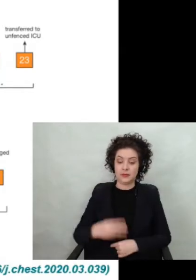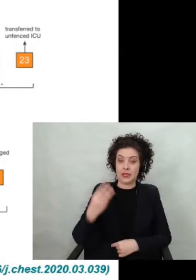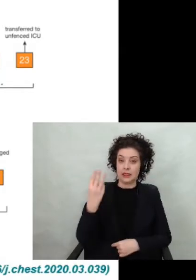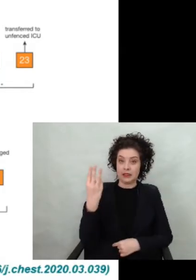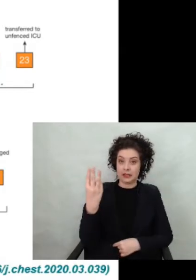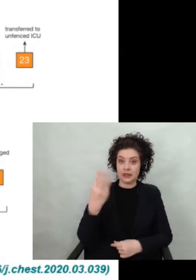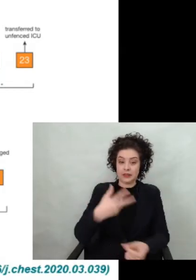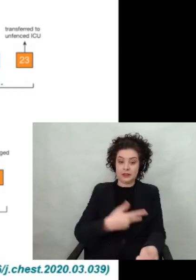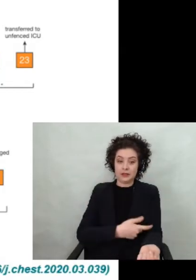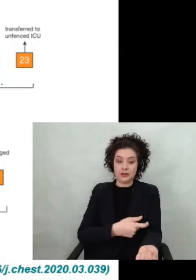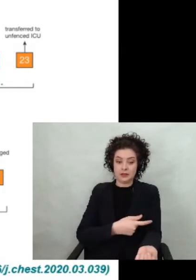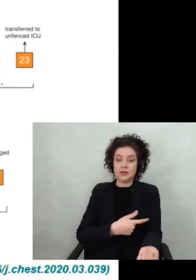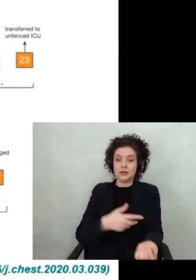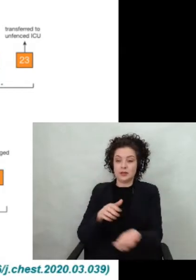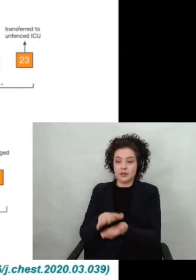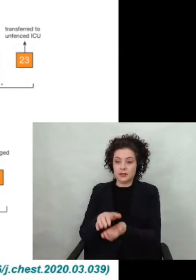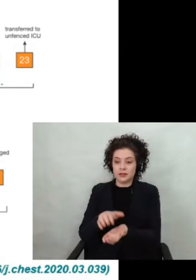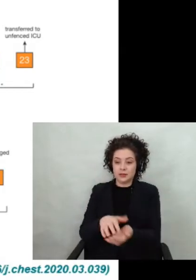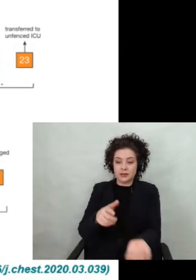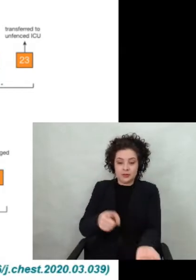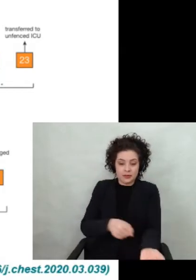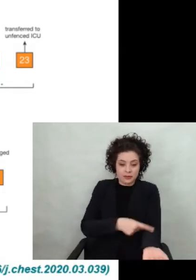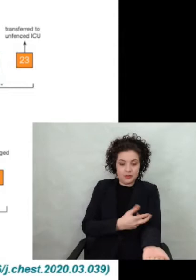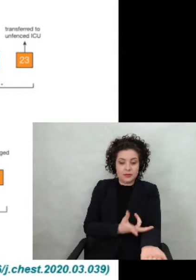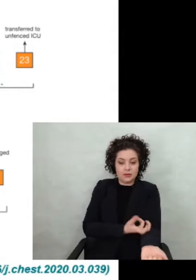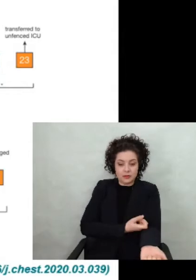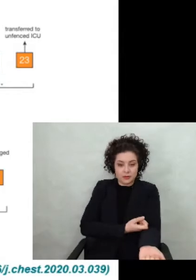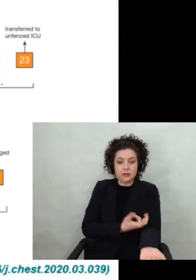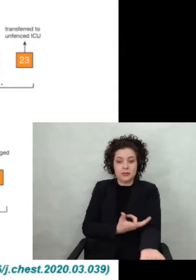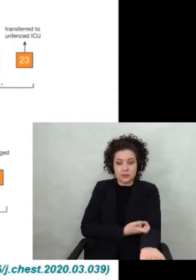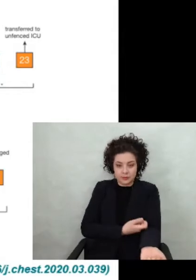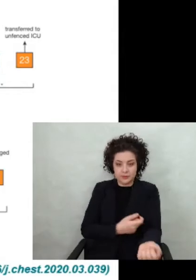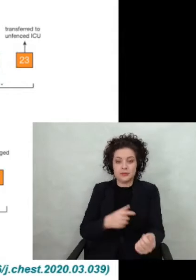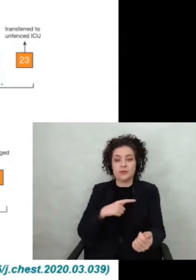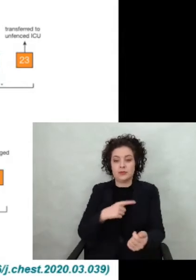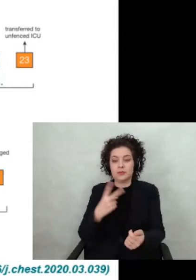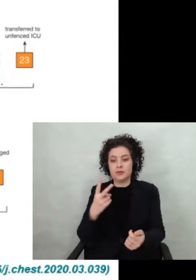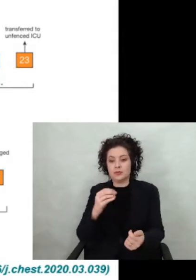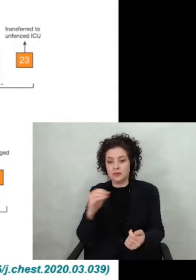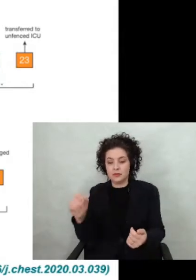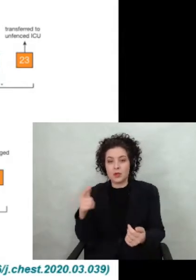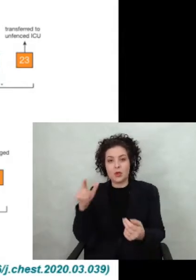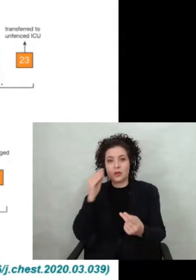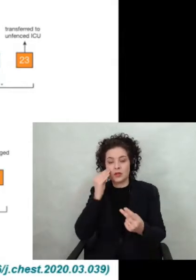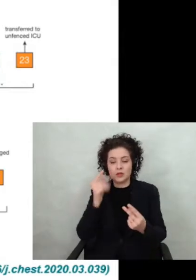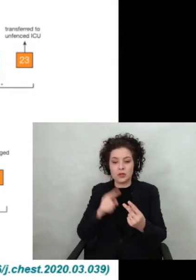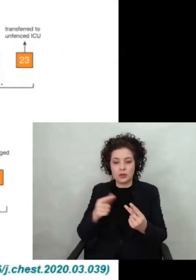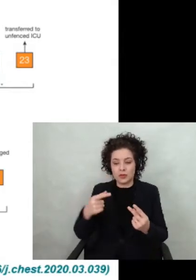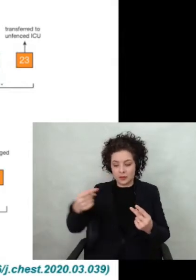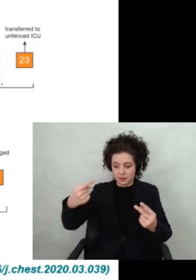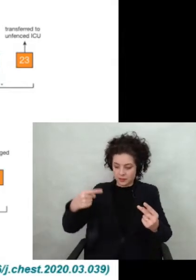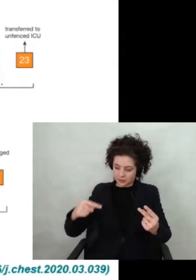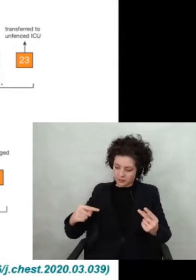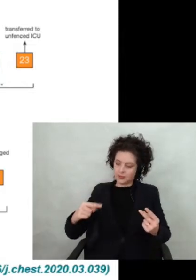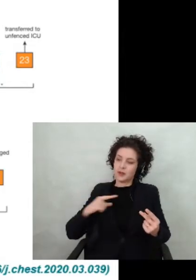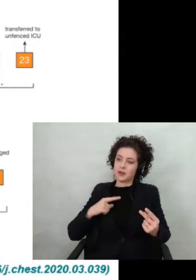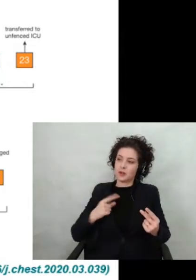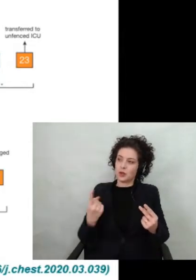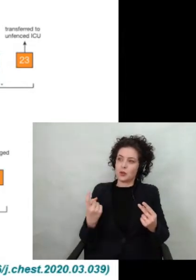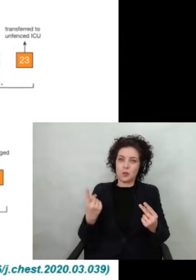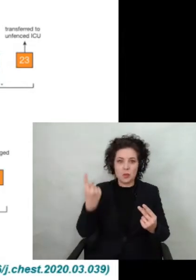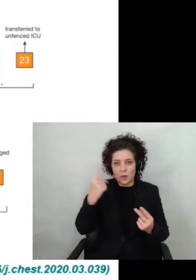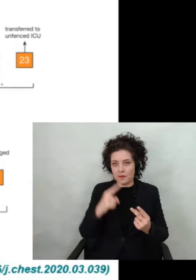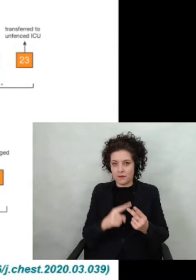dias diferentes, com volumes de 200 ml. Esse outro paciente teve uma infusão única, esse